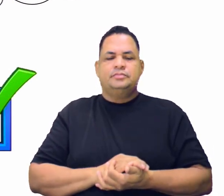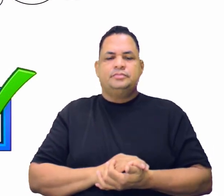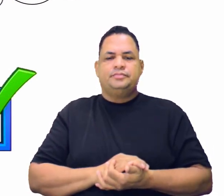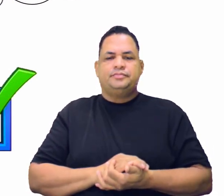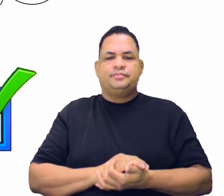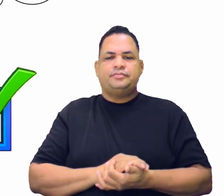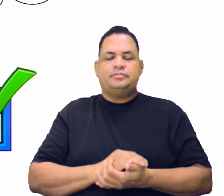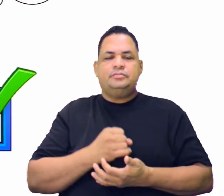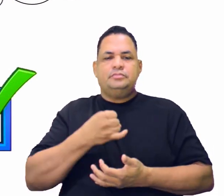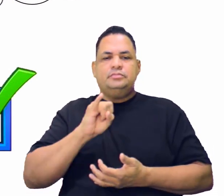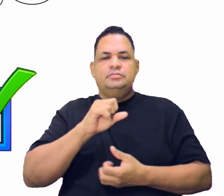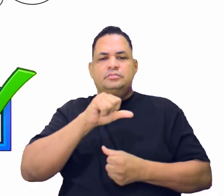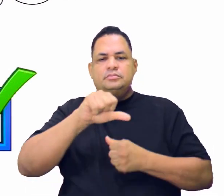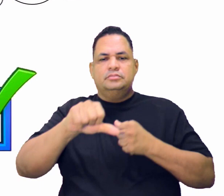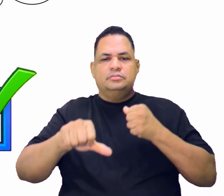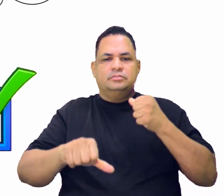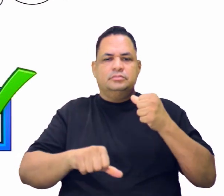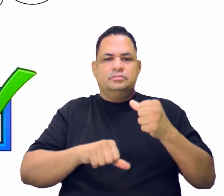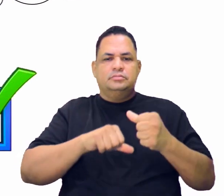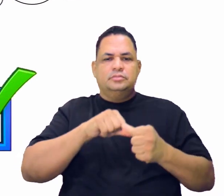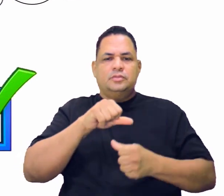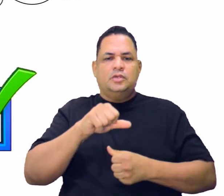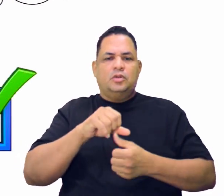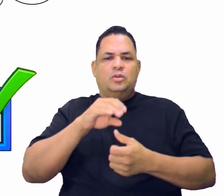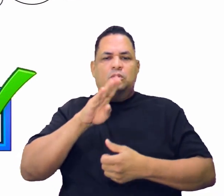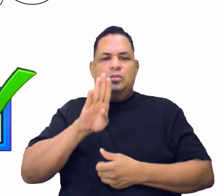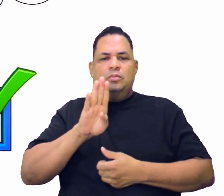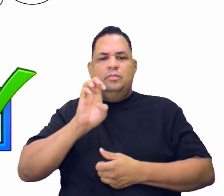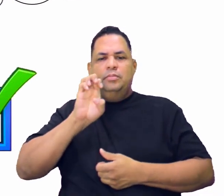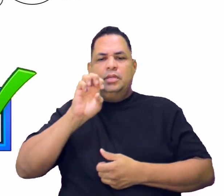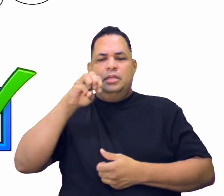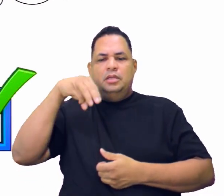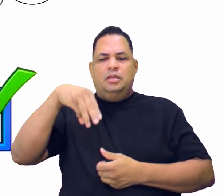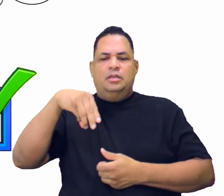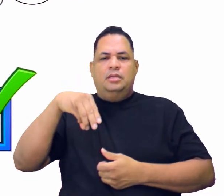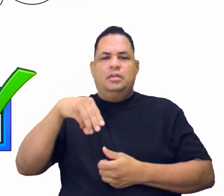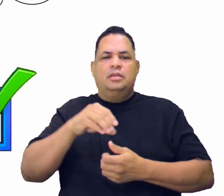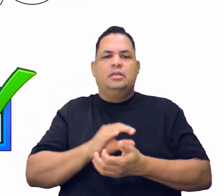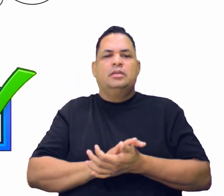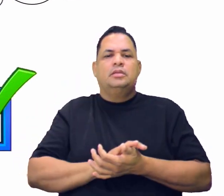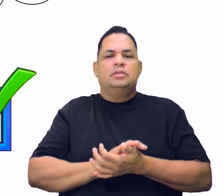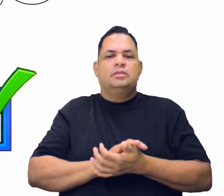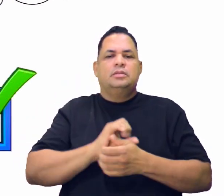seguinte. Se eu troco pelo bem, ele é o quê?